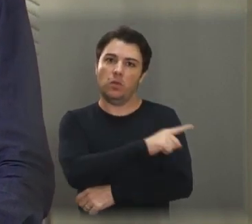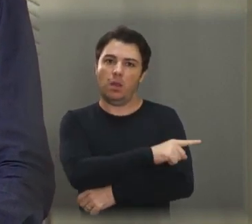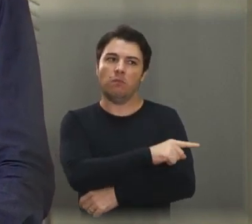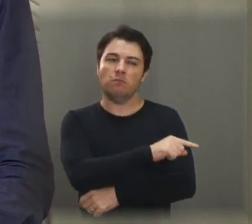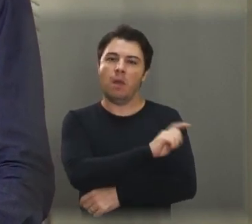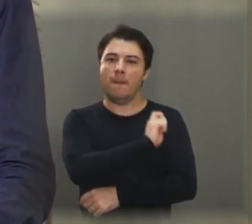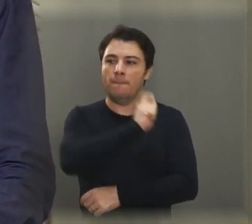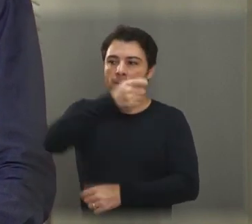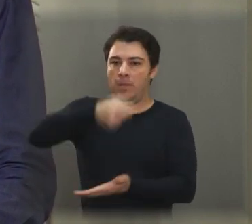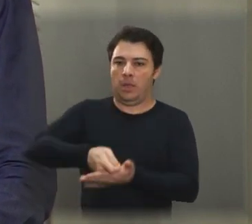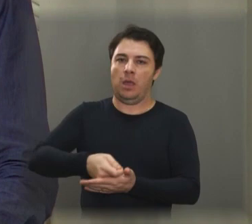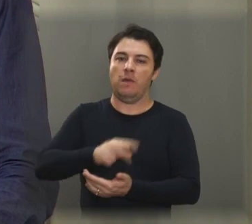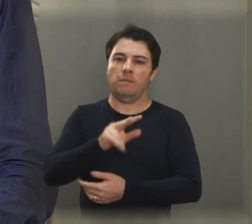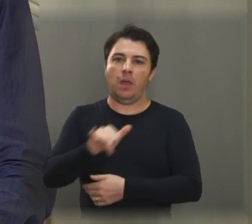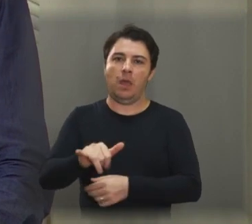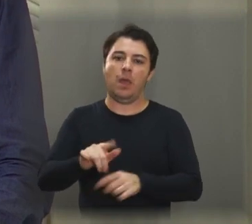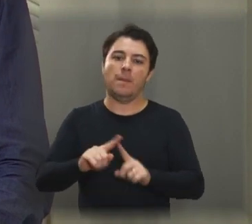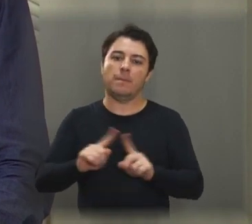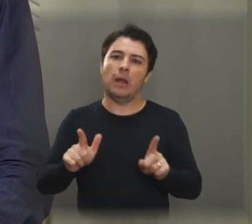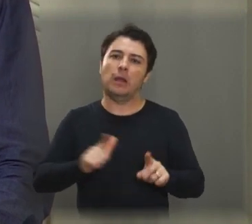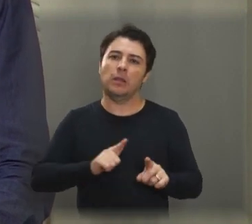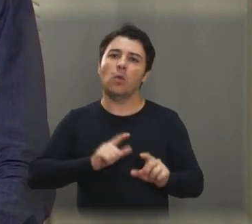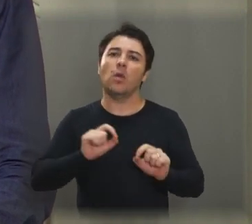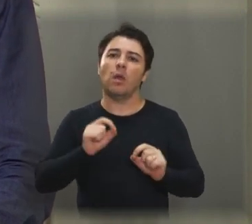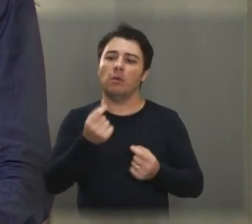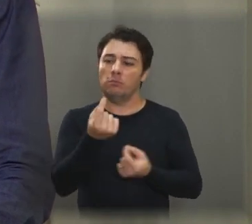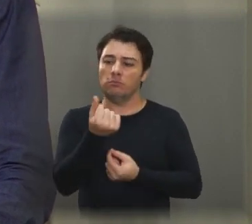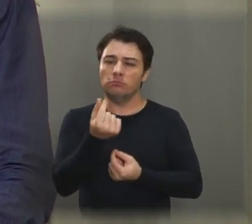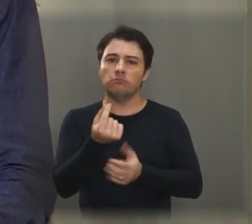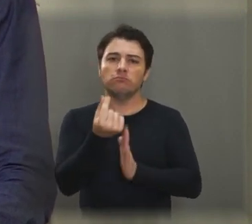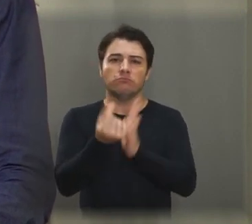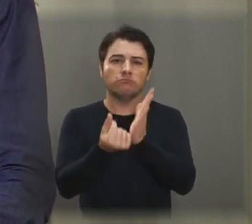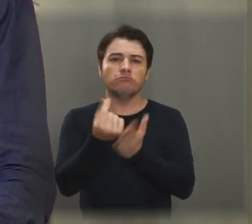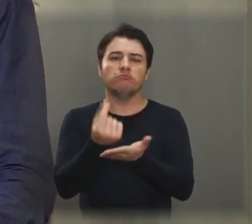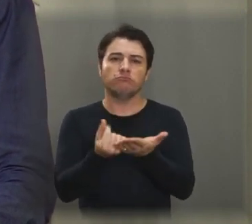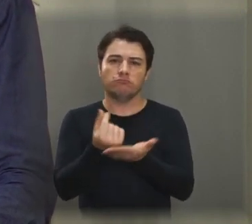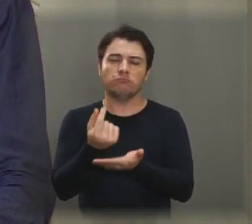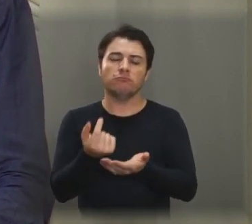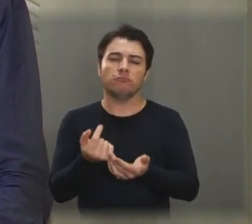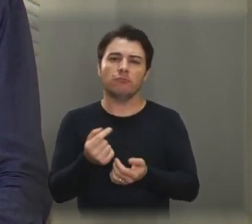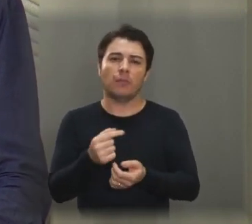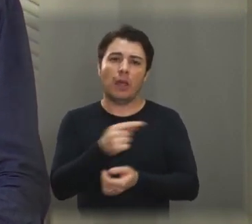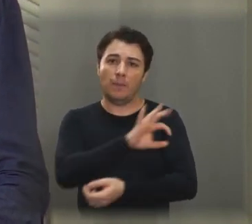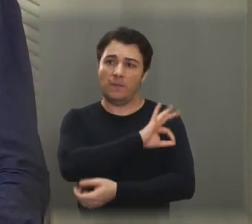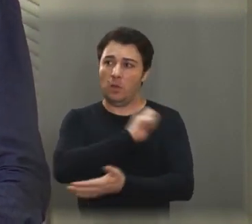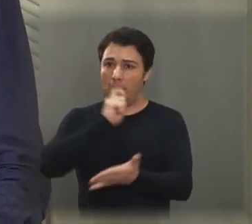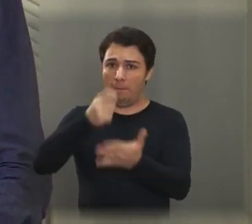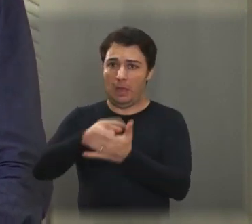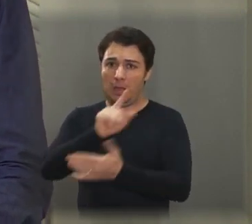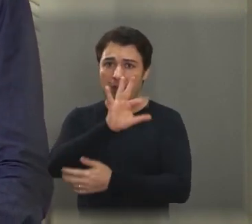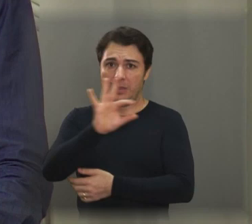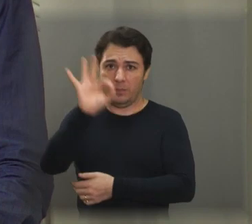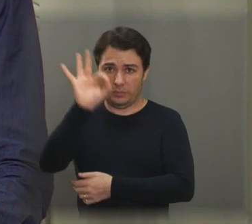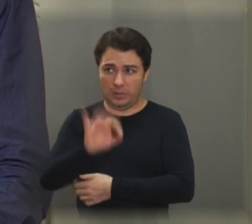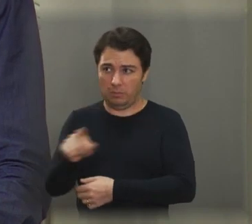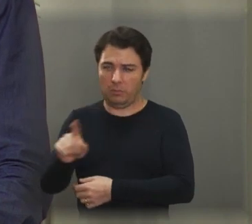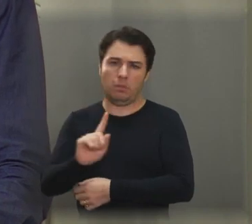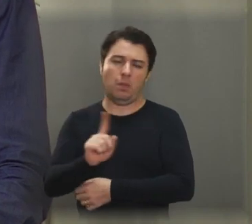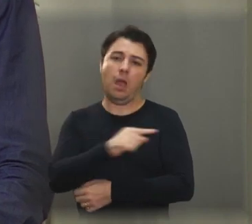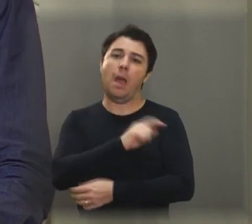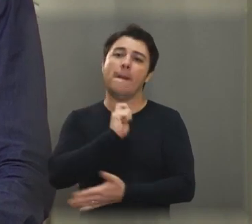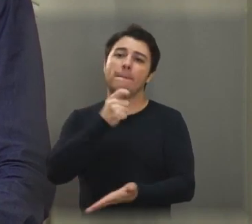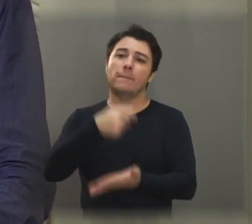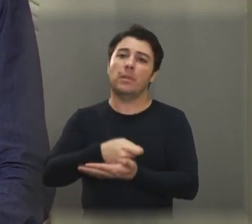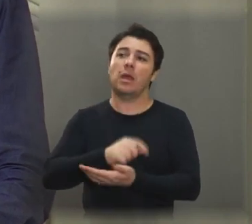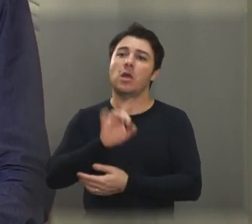Prefeitura Municipal tá com a proporcionalização dos cursos a Prefeitura Municipal ela não paga por 100 porcento da rede ela paga por